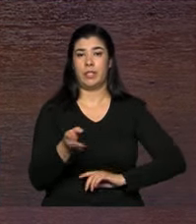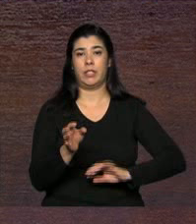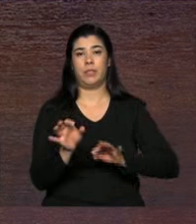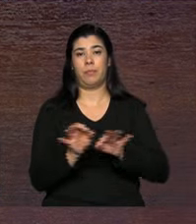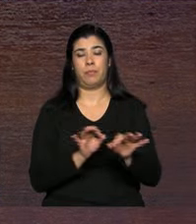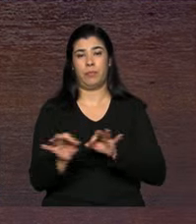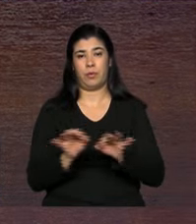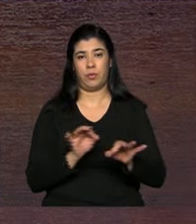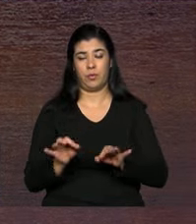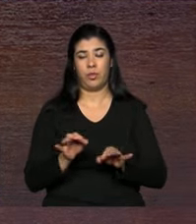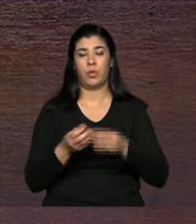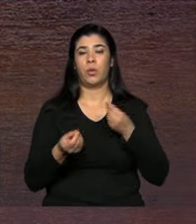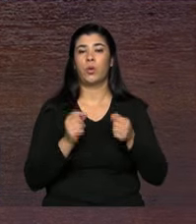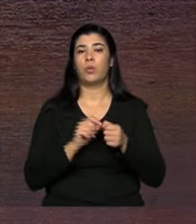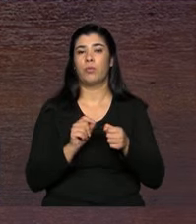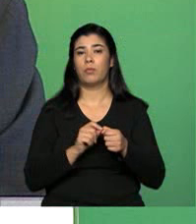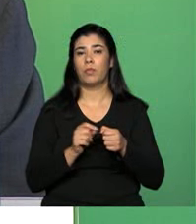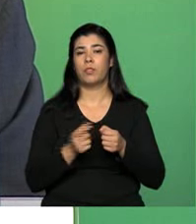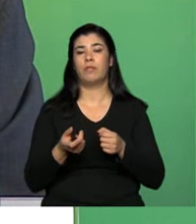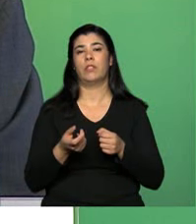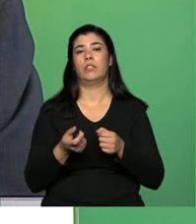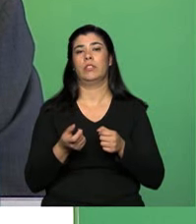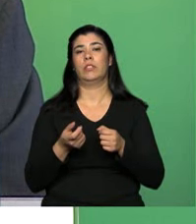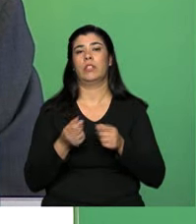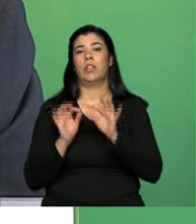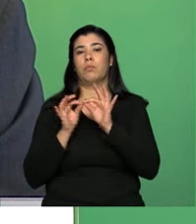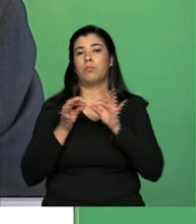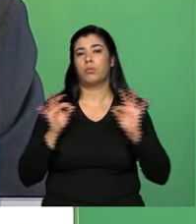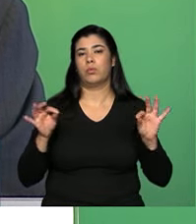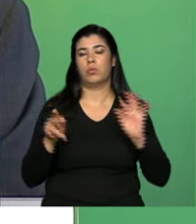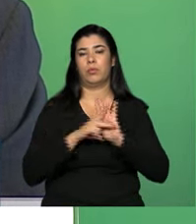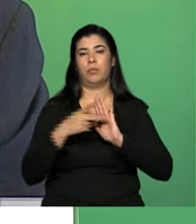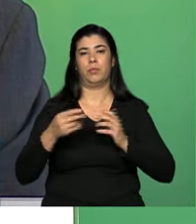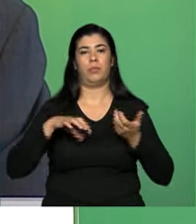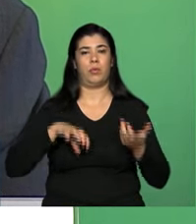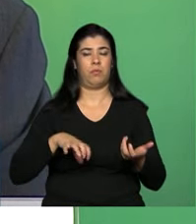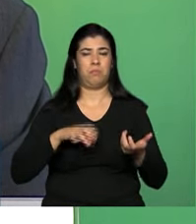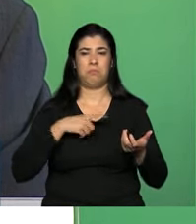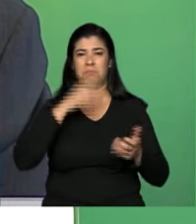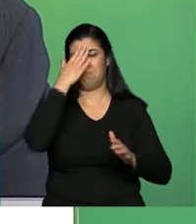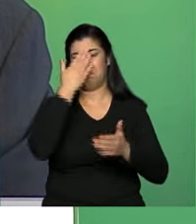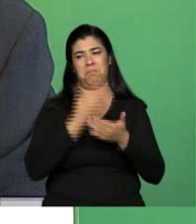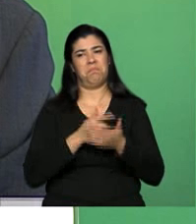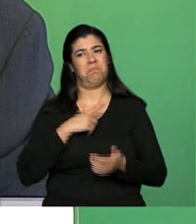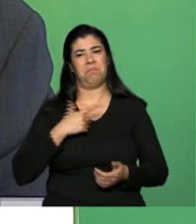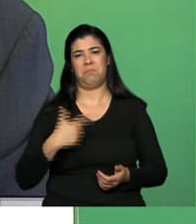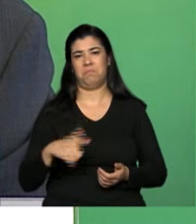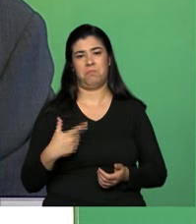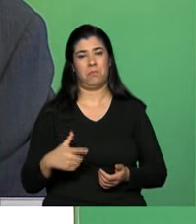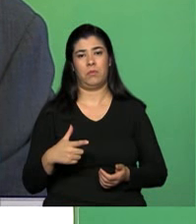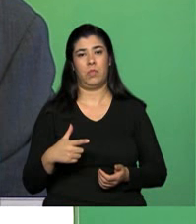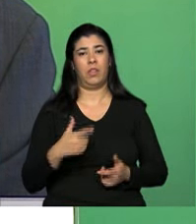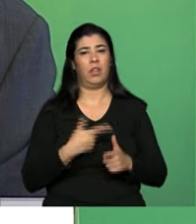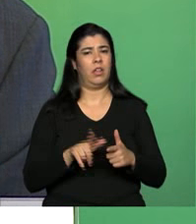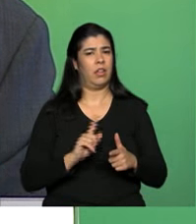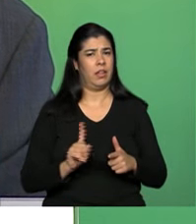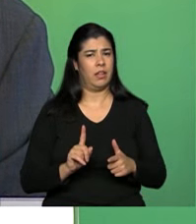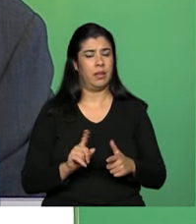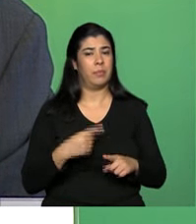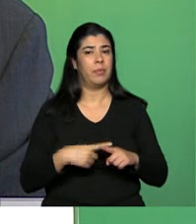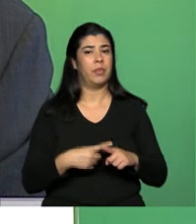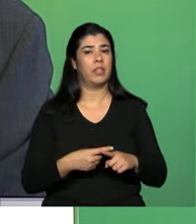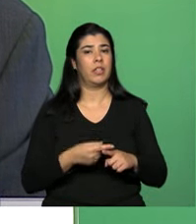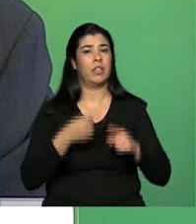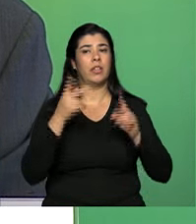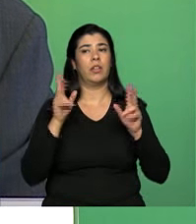a articulação com o congresso eu não acredito que haverá problemas porque eu acho que essa é uma pauta da sociedade além de ser uma pauta do